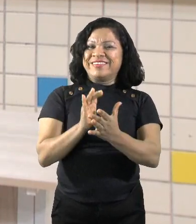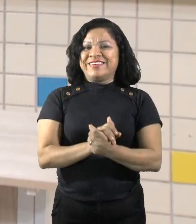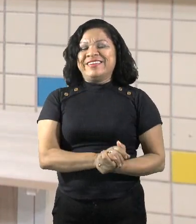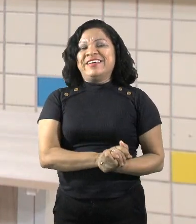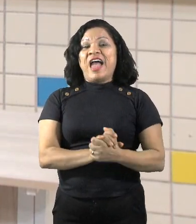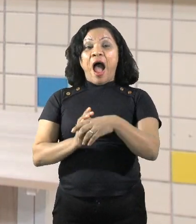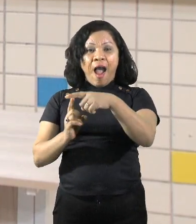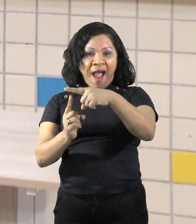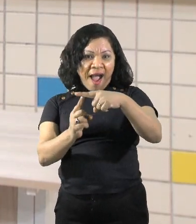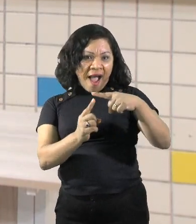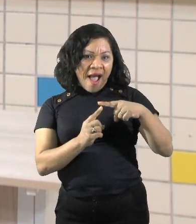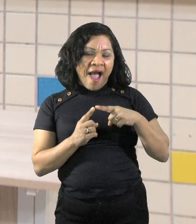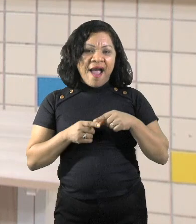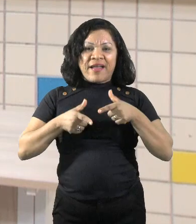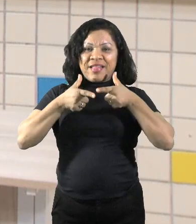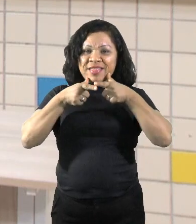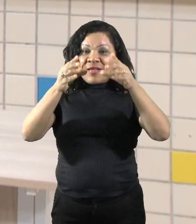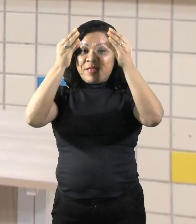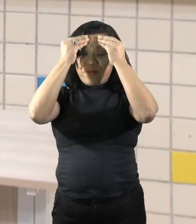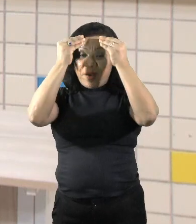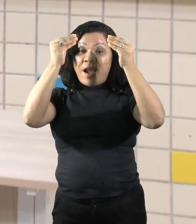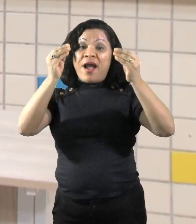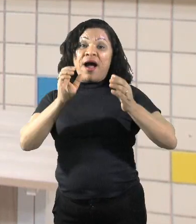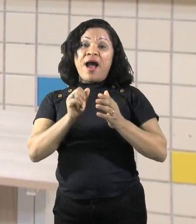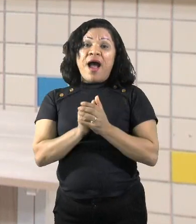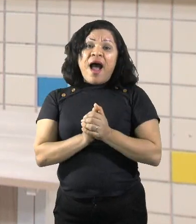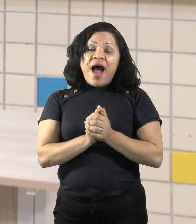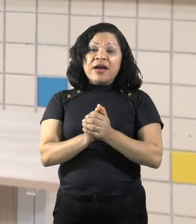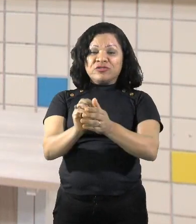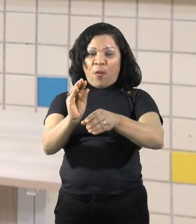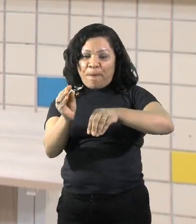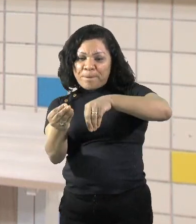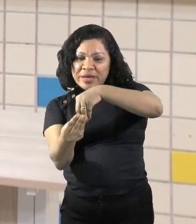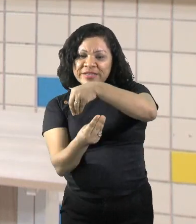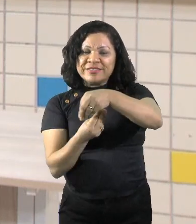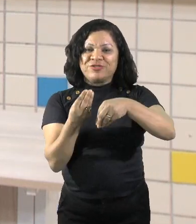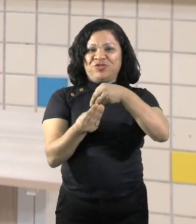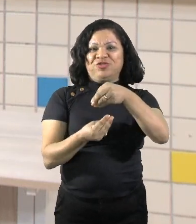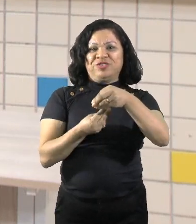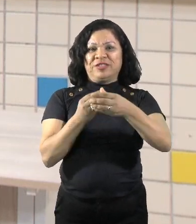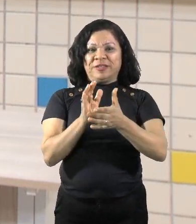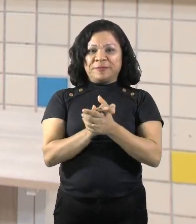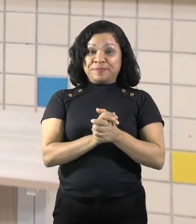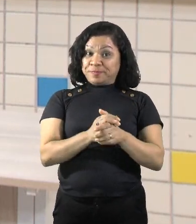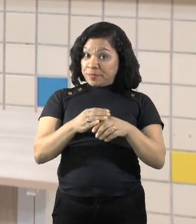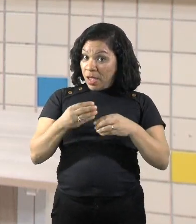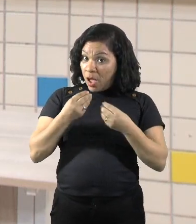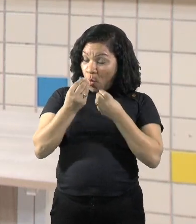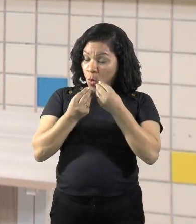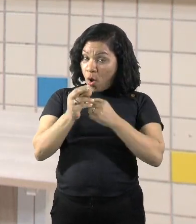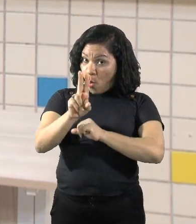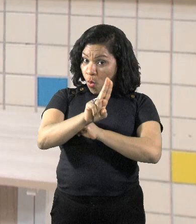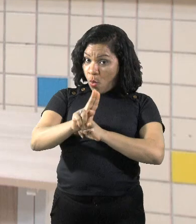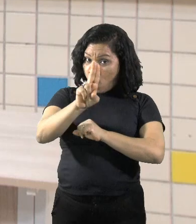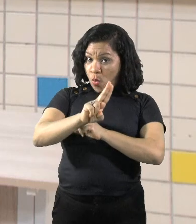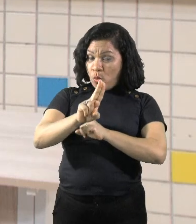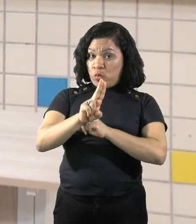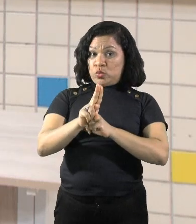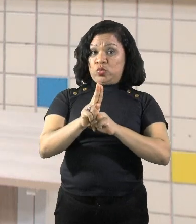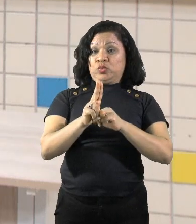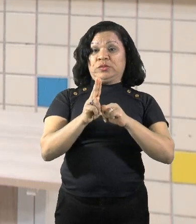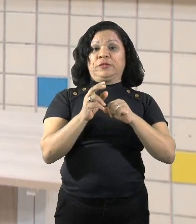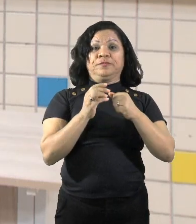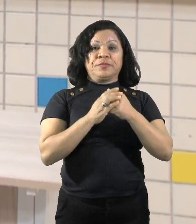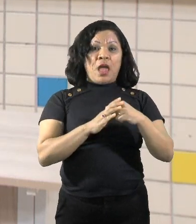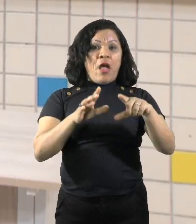de linguagem chamamos de linguagem mista, quando utiliza-se a imagem